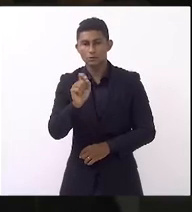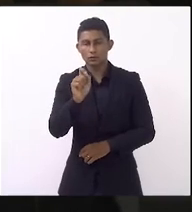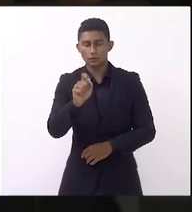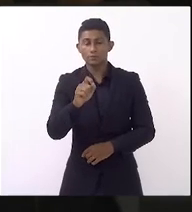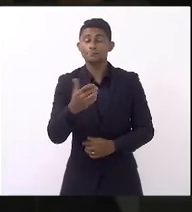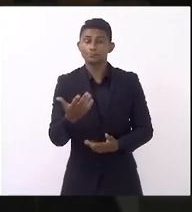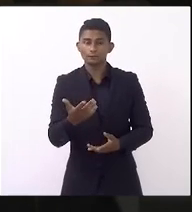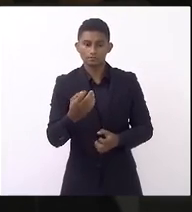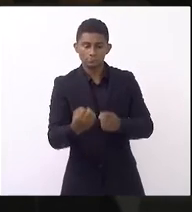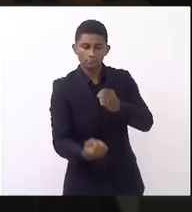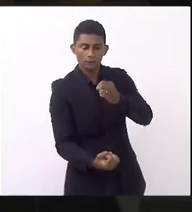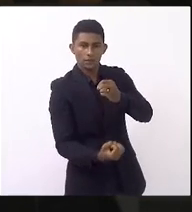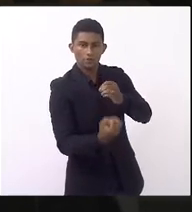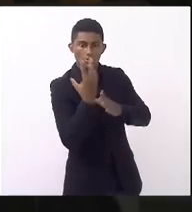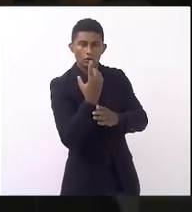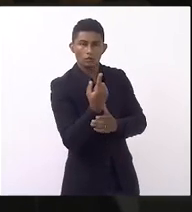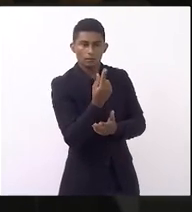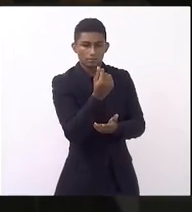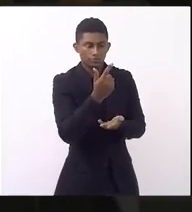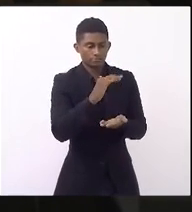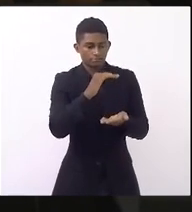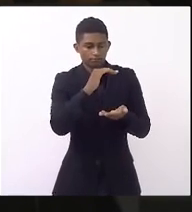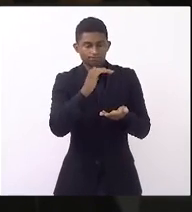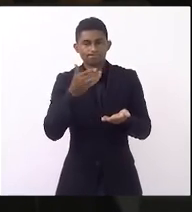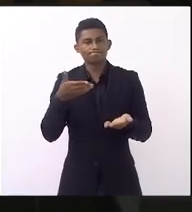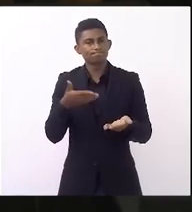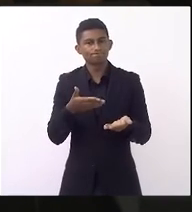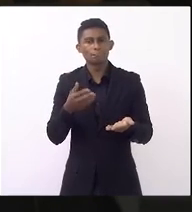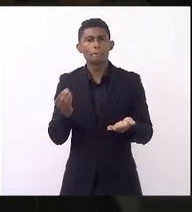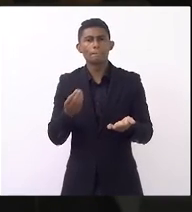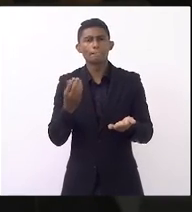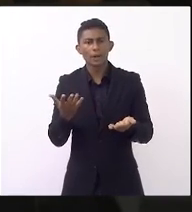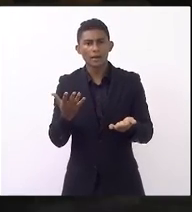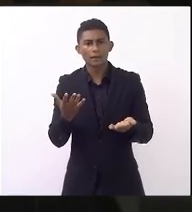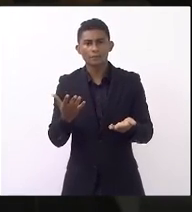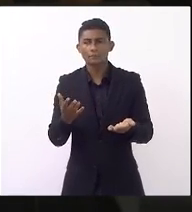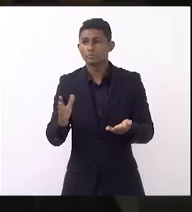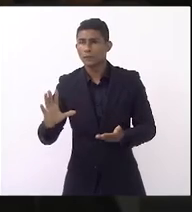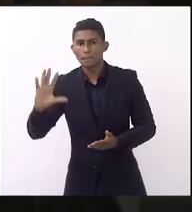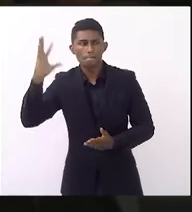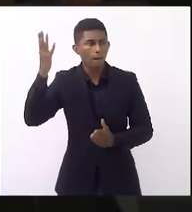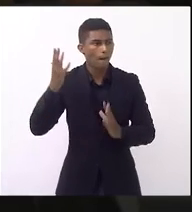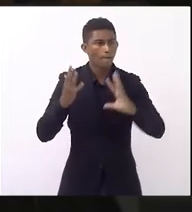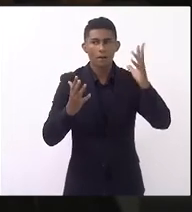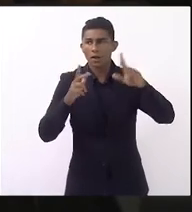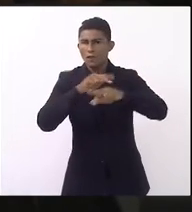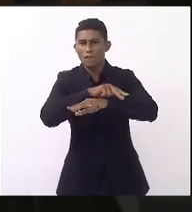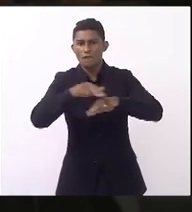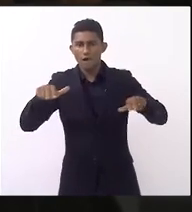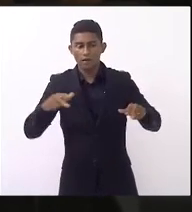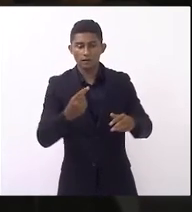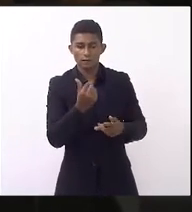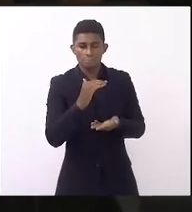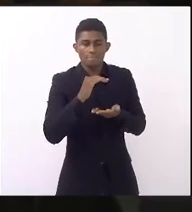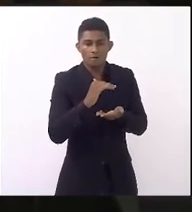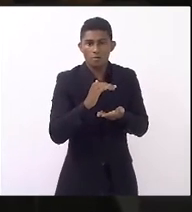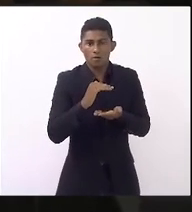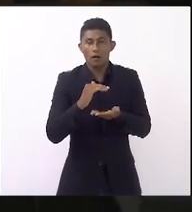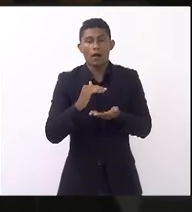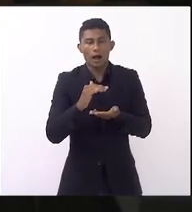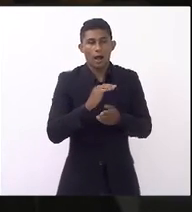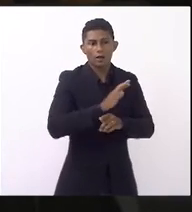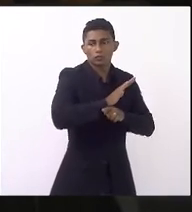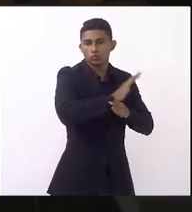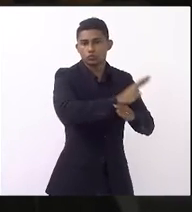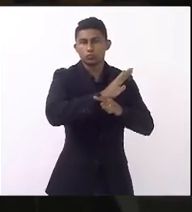fundo de prevenção às calamidades públicas. E como seria esse fundo?